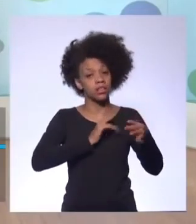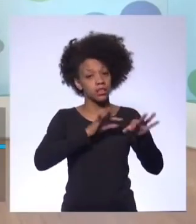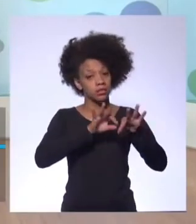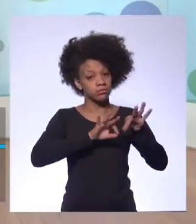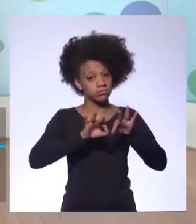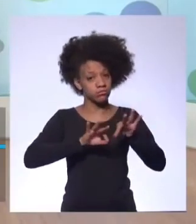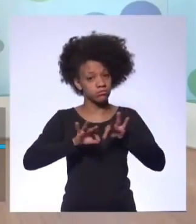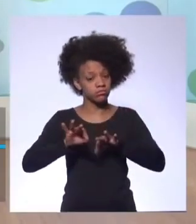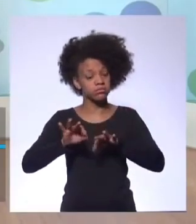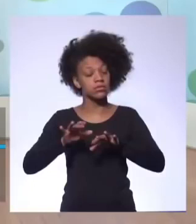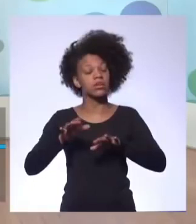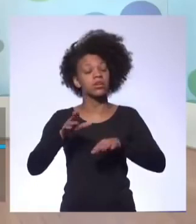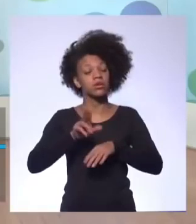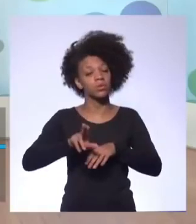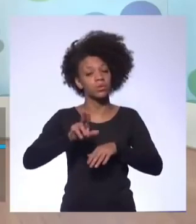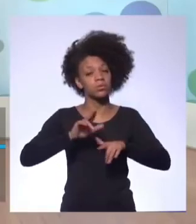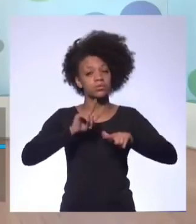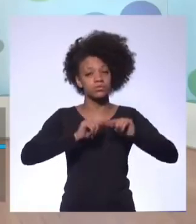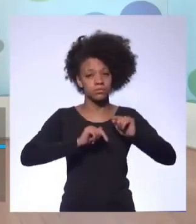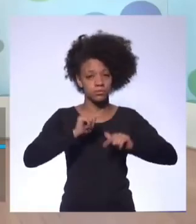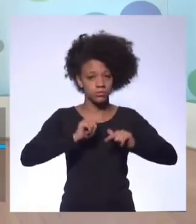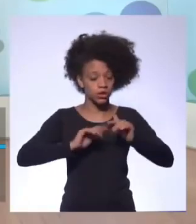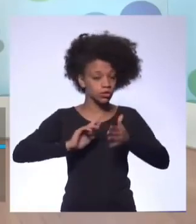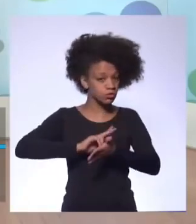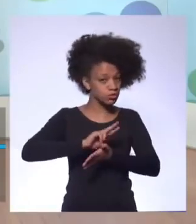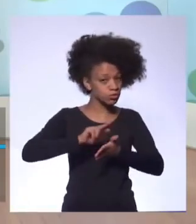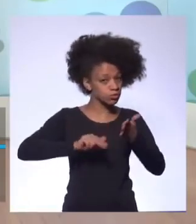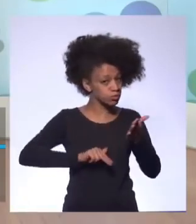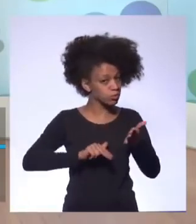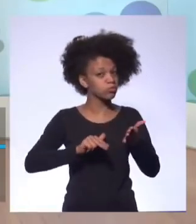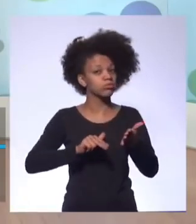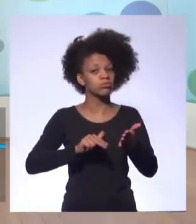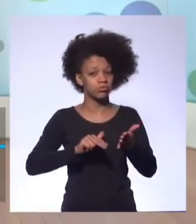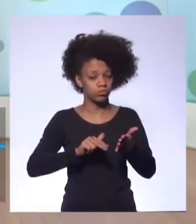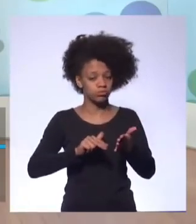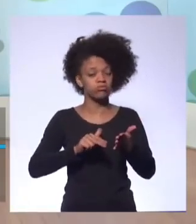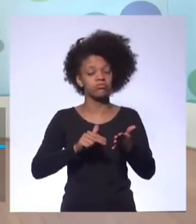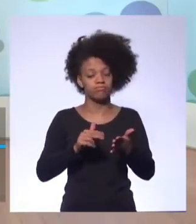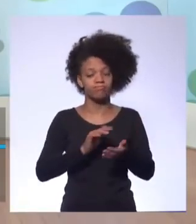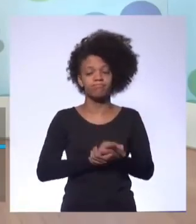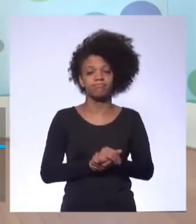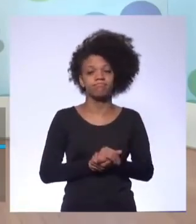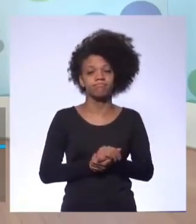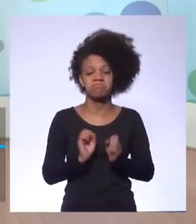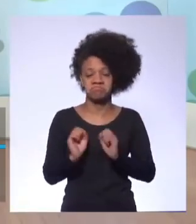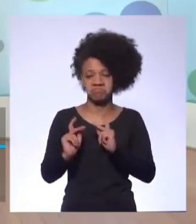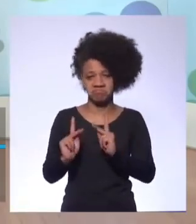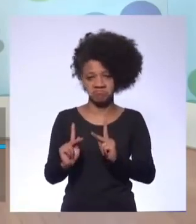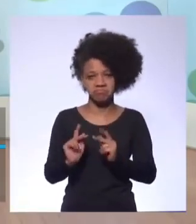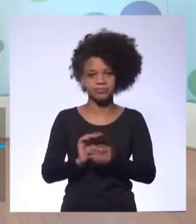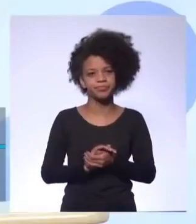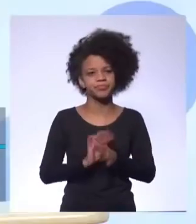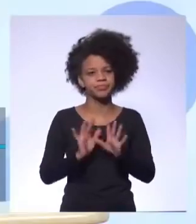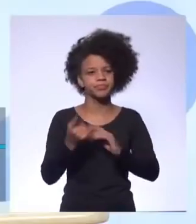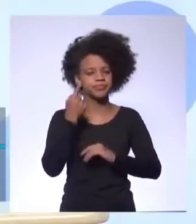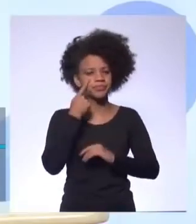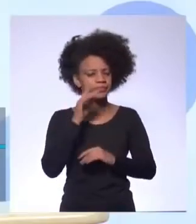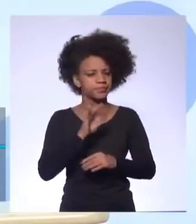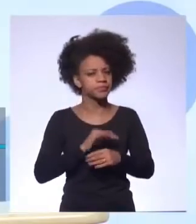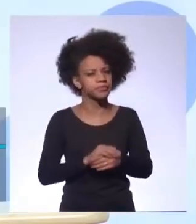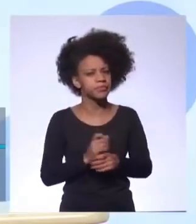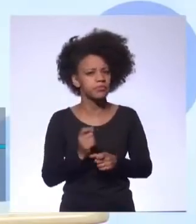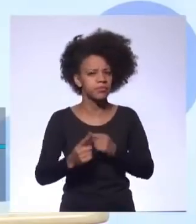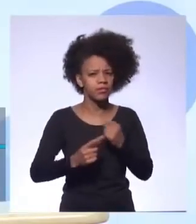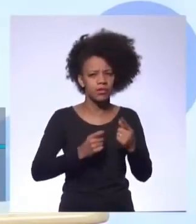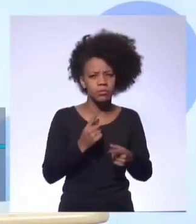que haja utilização de todos esses tipos de aparelho, não é? Ok. Então, vamos lá.